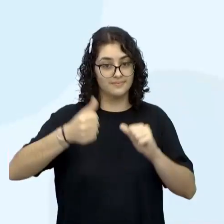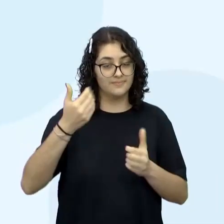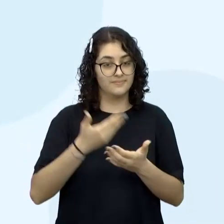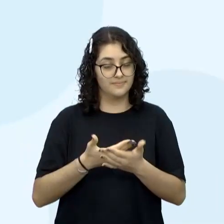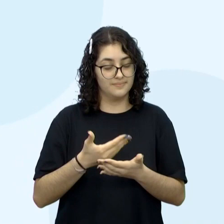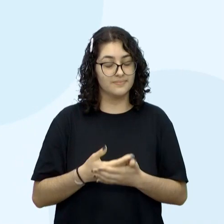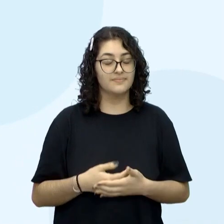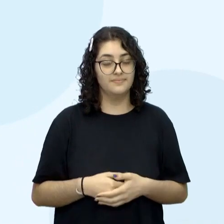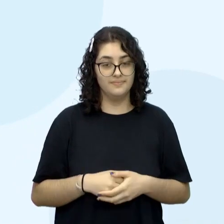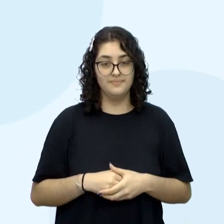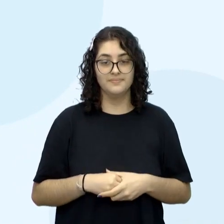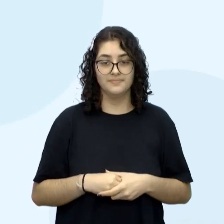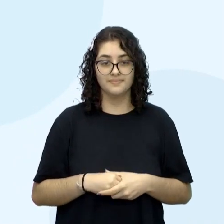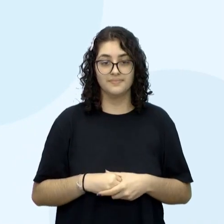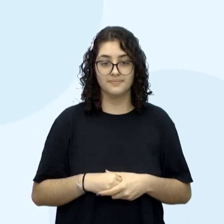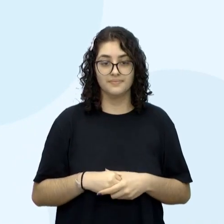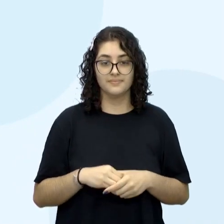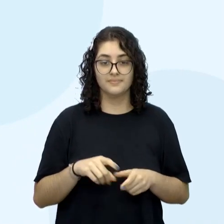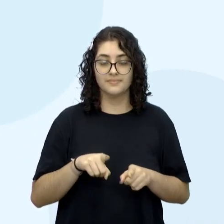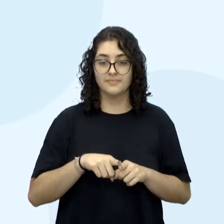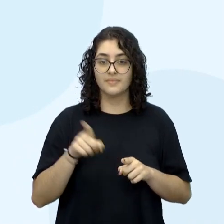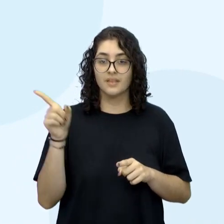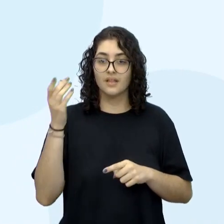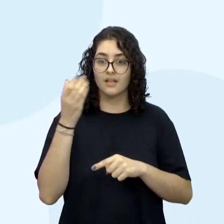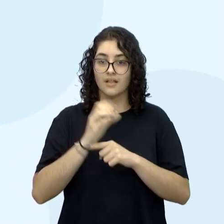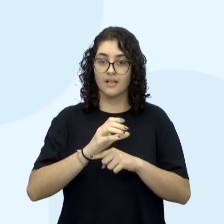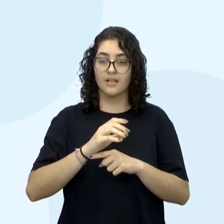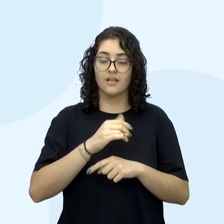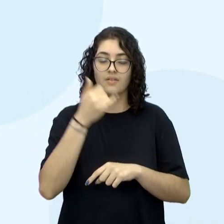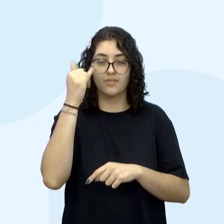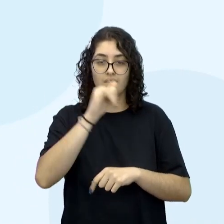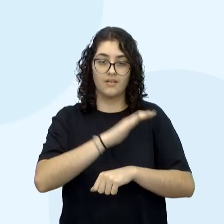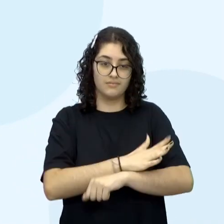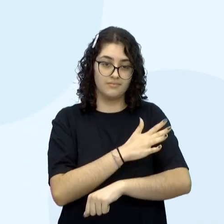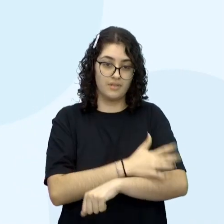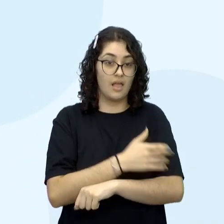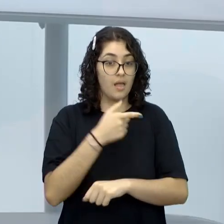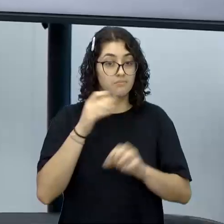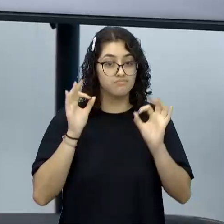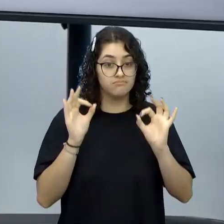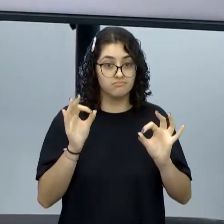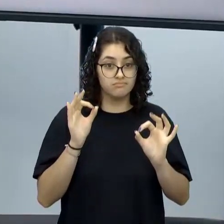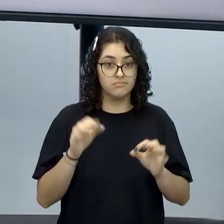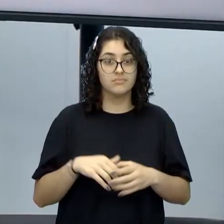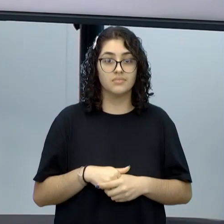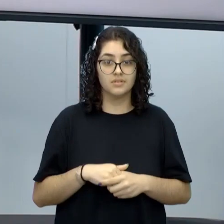também de dar um rolê lá no canal da Educação Antirracista, que é top, e nós